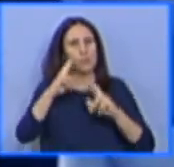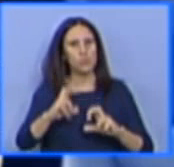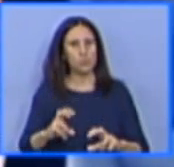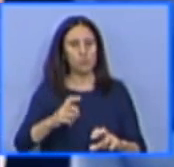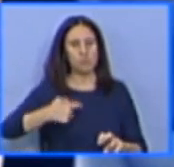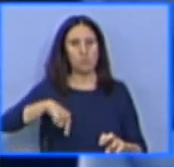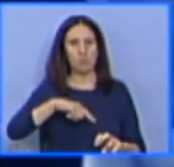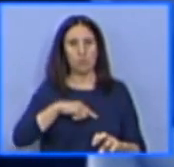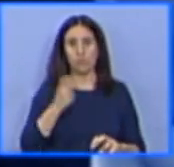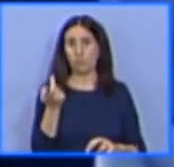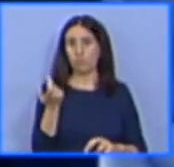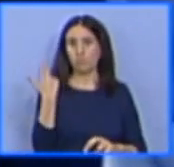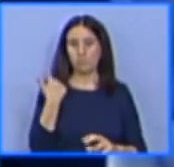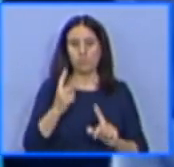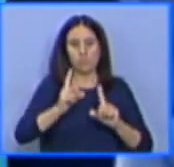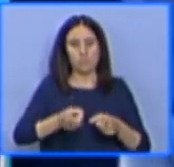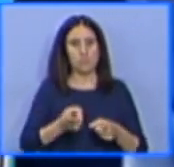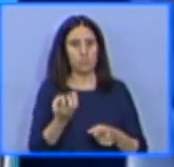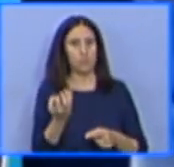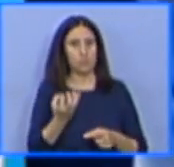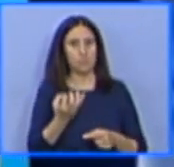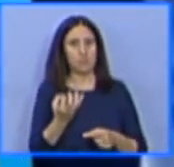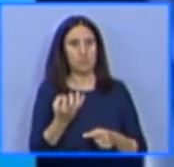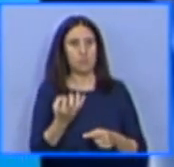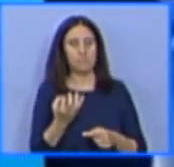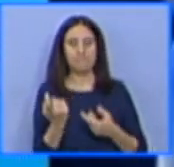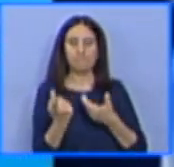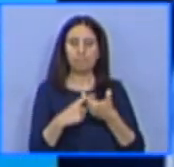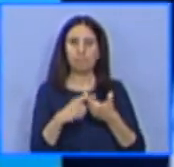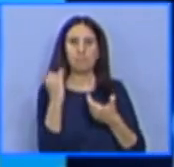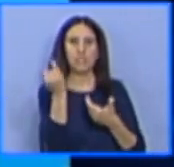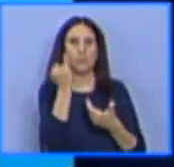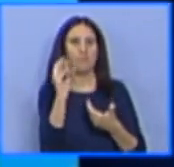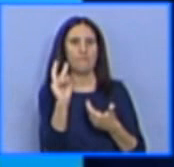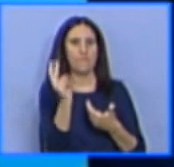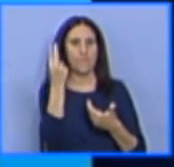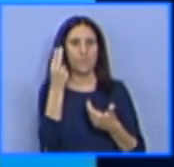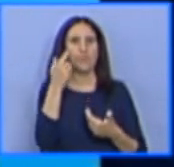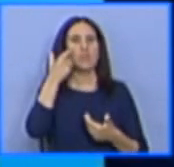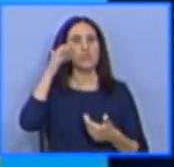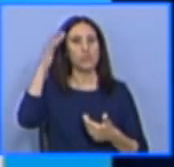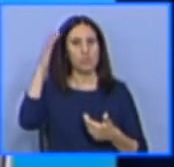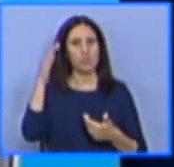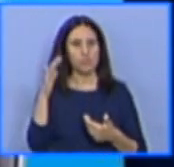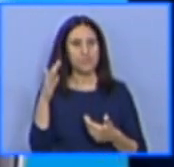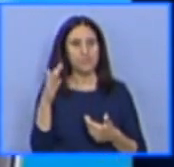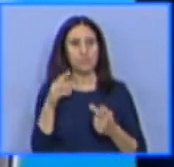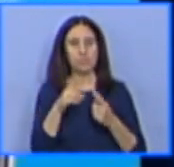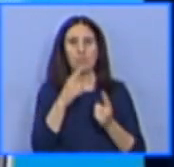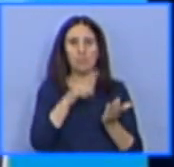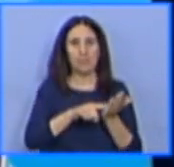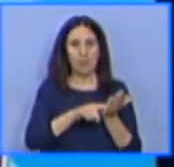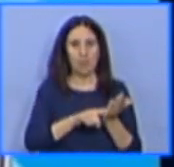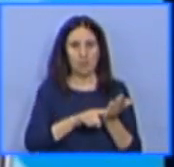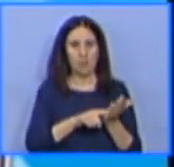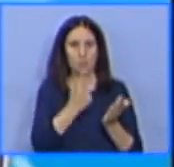nós começamos o ano passado justamente em parceria com duas instituições estrangeiras, uma belga, onde